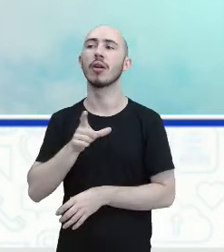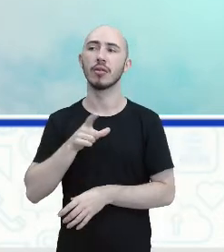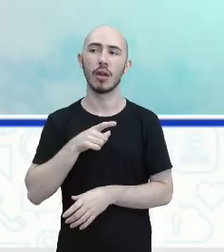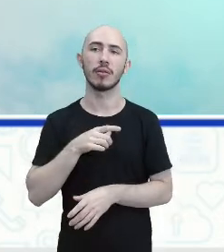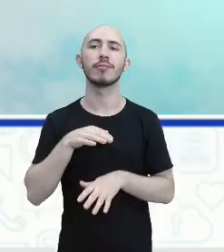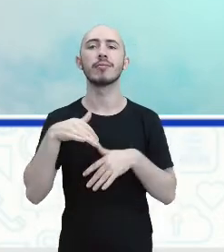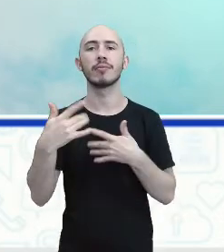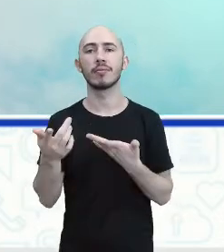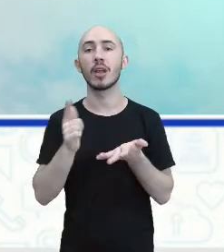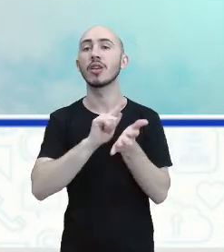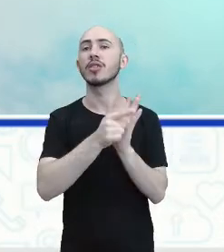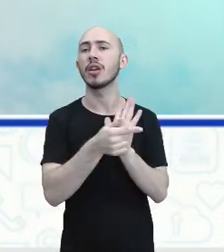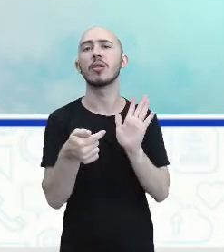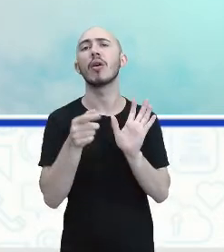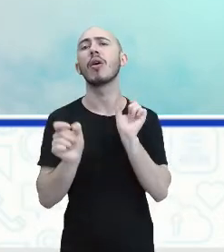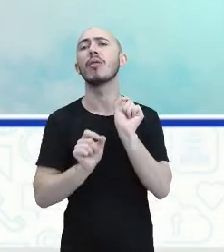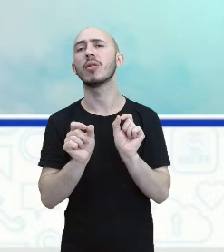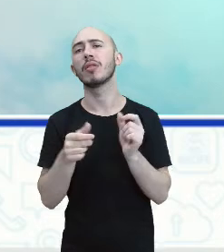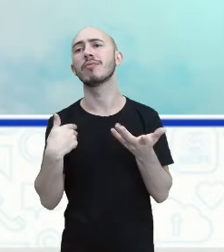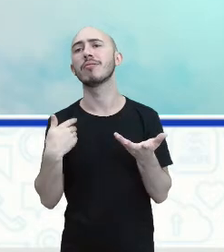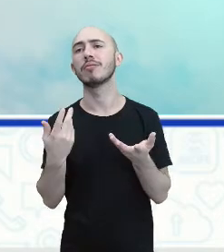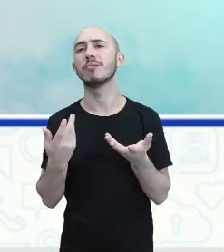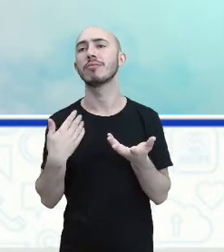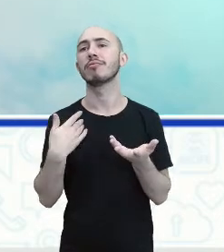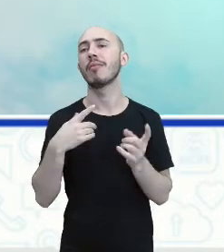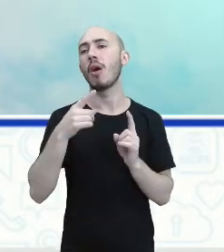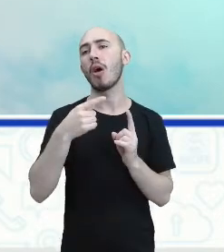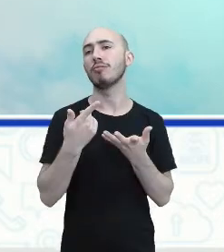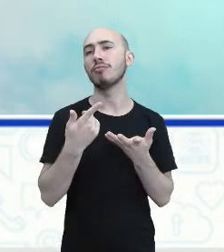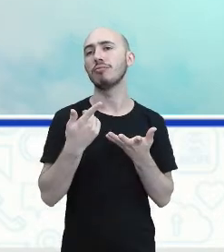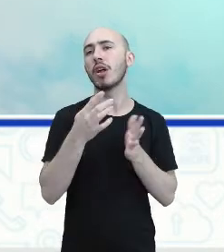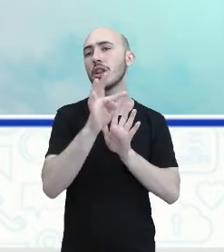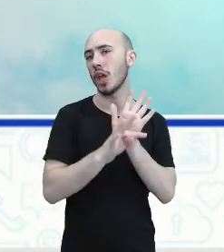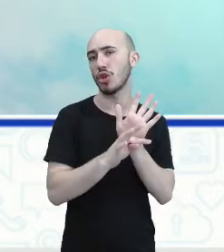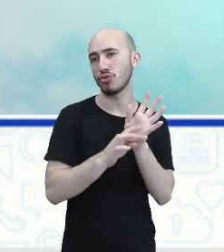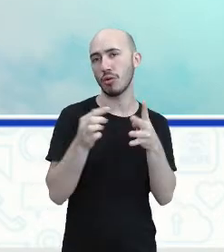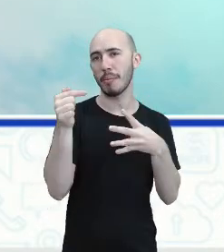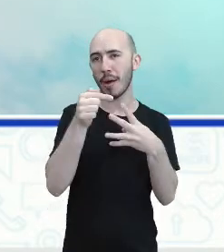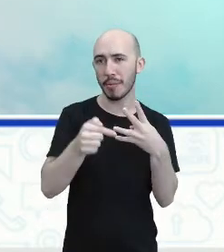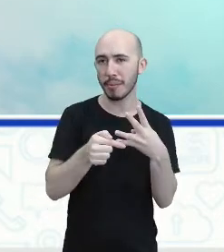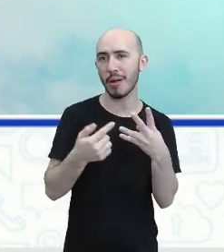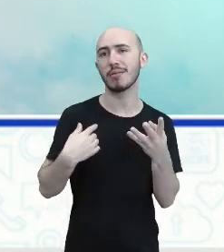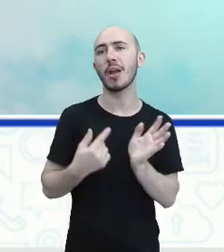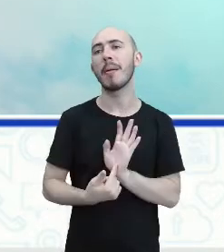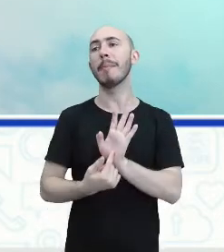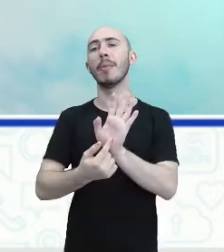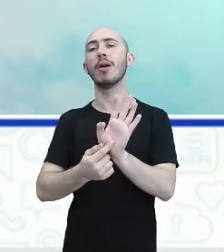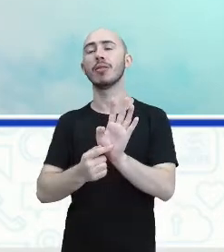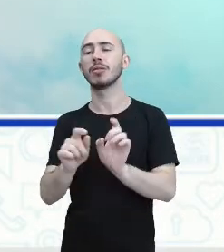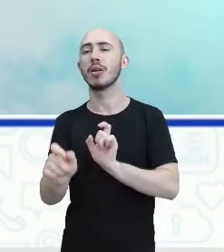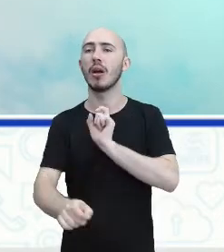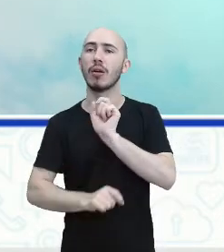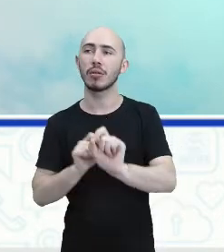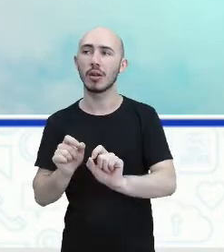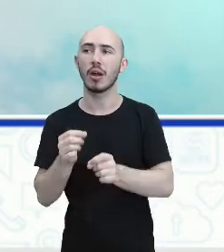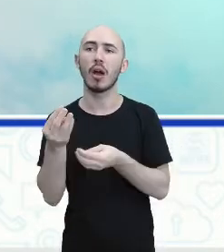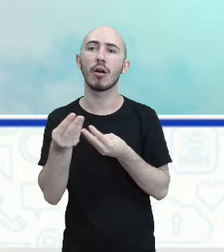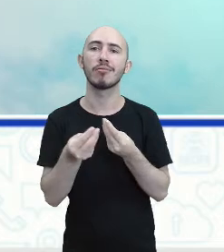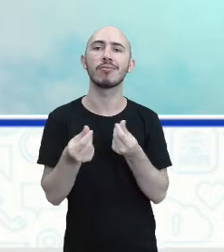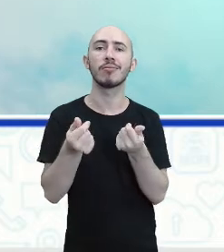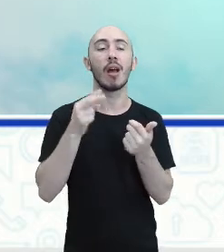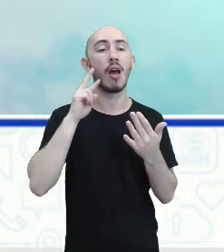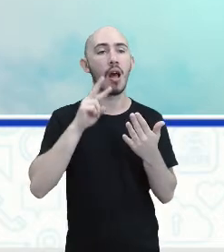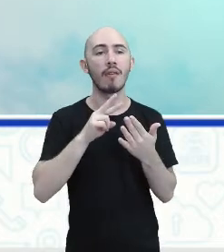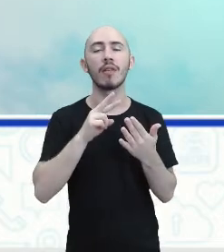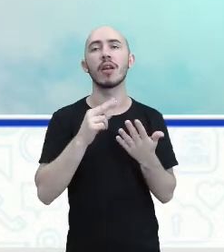gêneros textuais são formas mais ou menos estáveis e são materializações, né? E